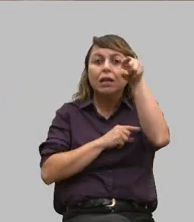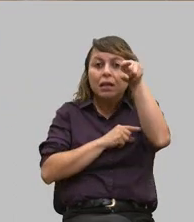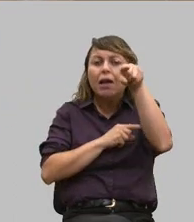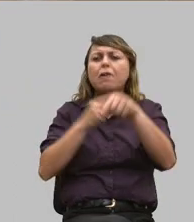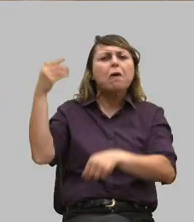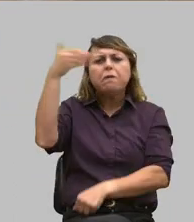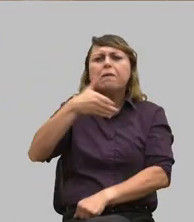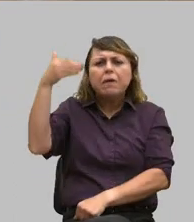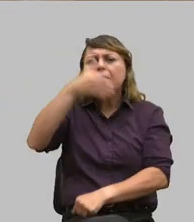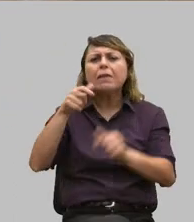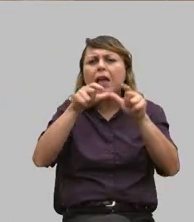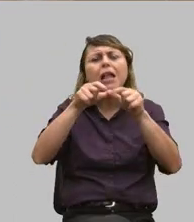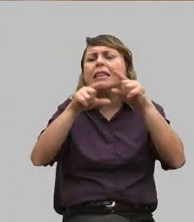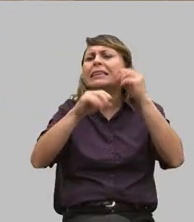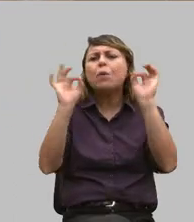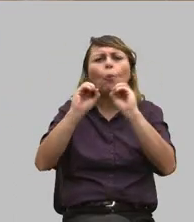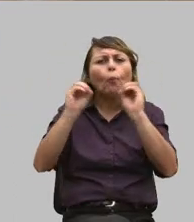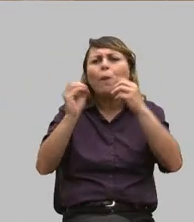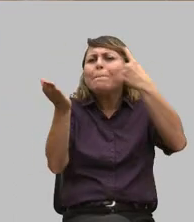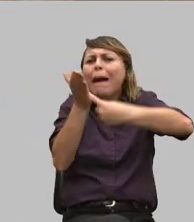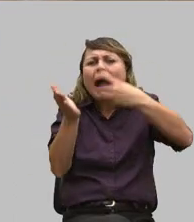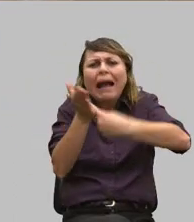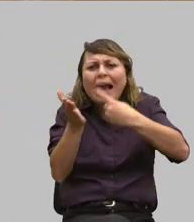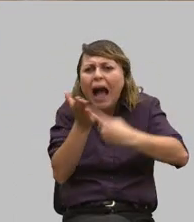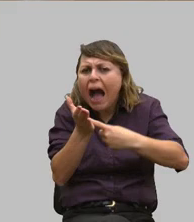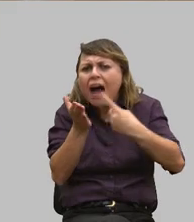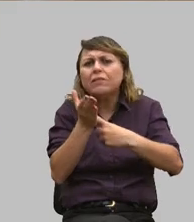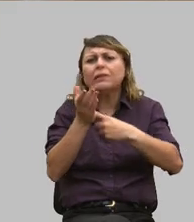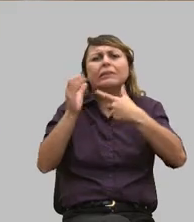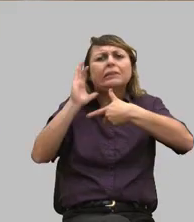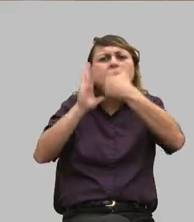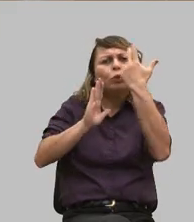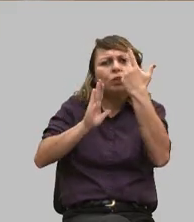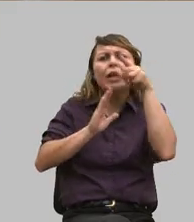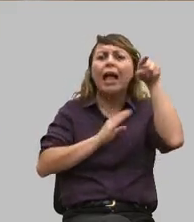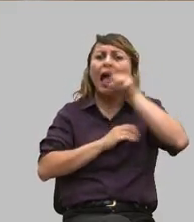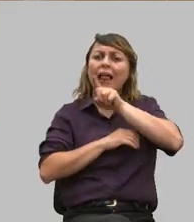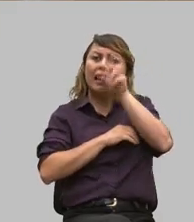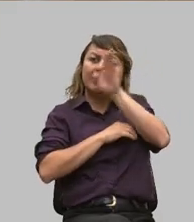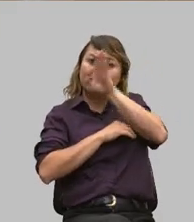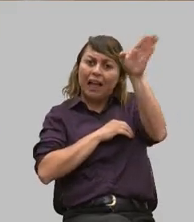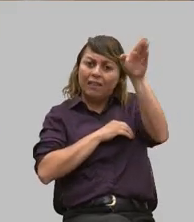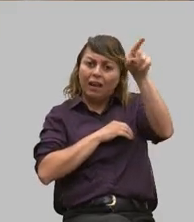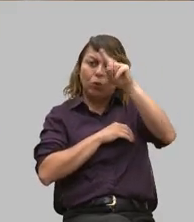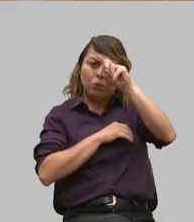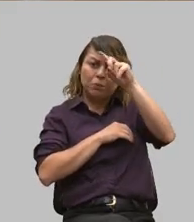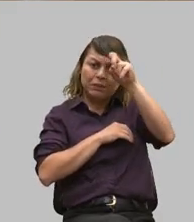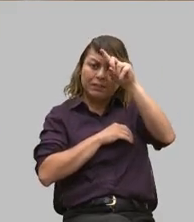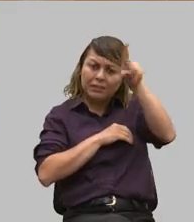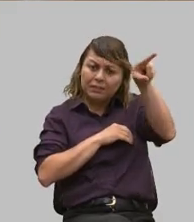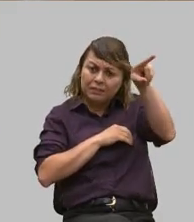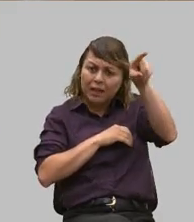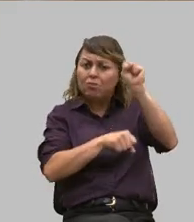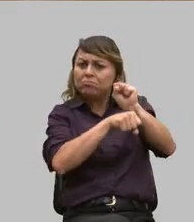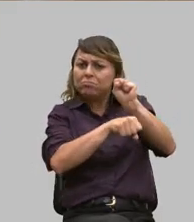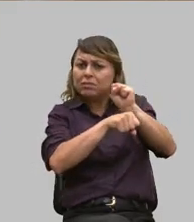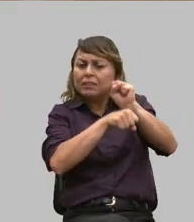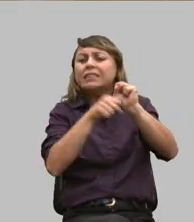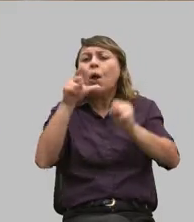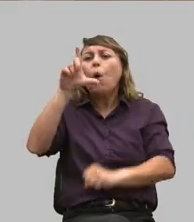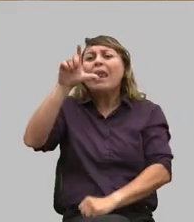de marcar a cirurgia e ela tava no hospital lá em Araçuaí e deu eh larva